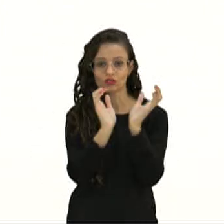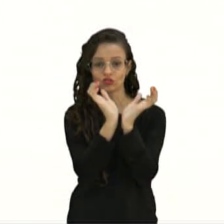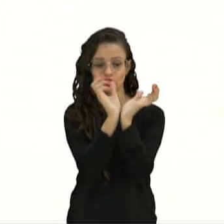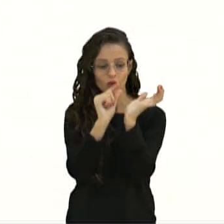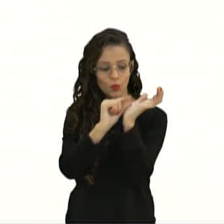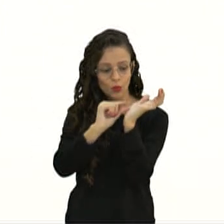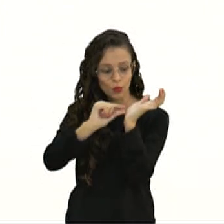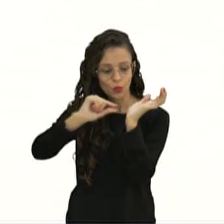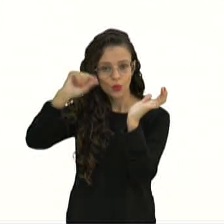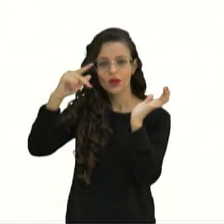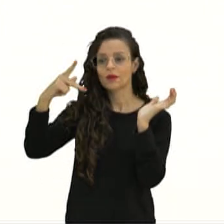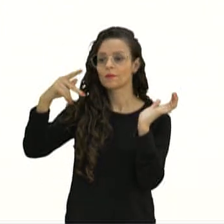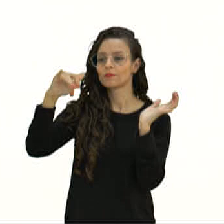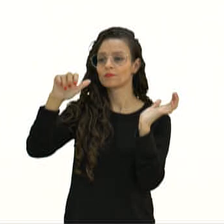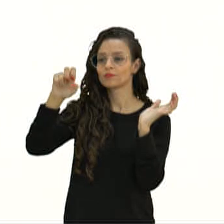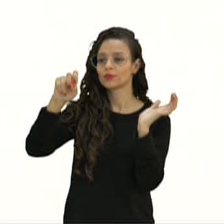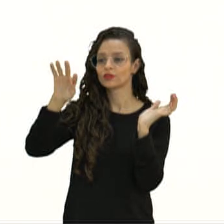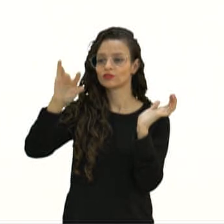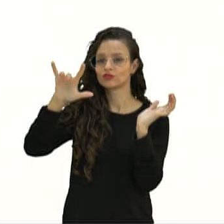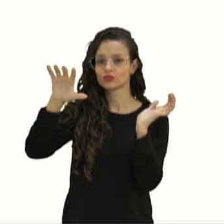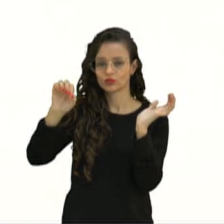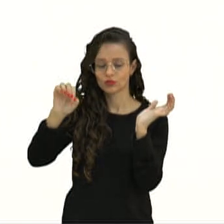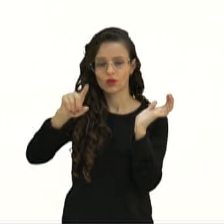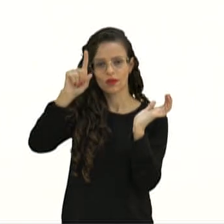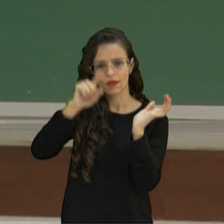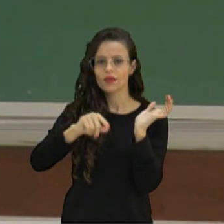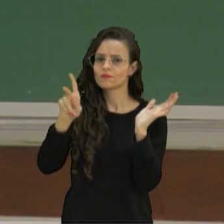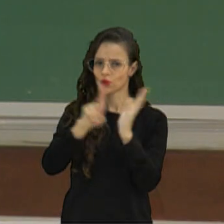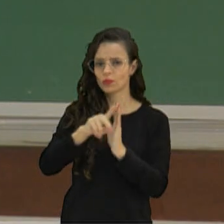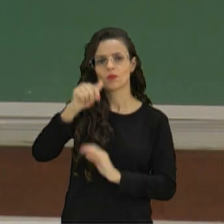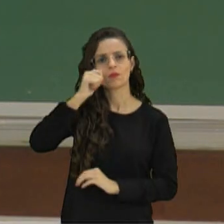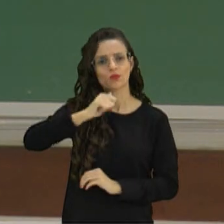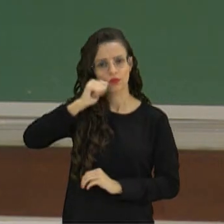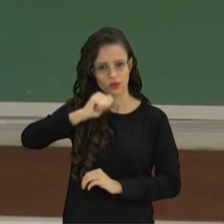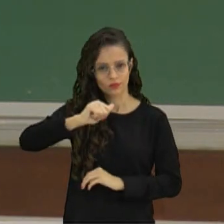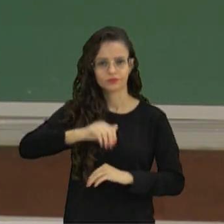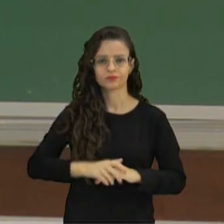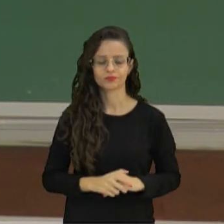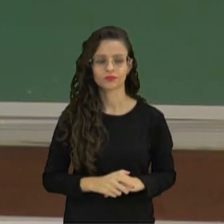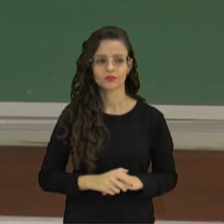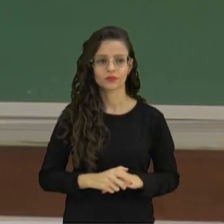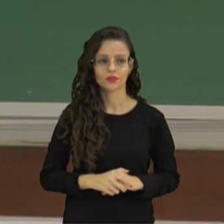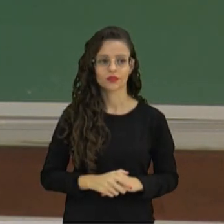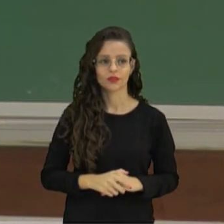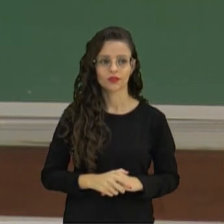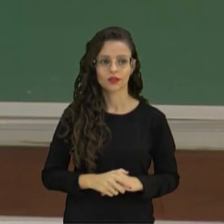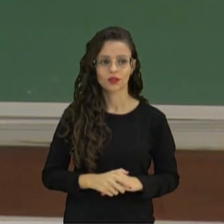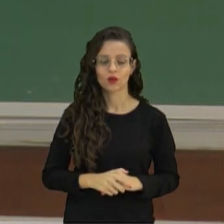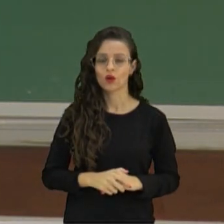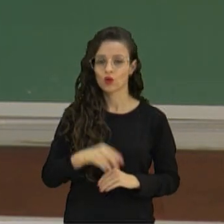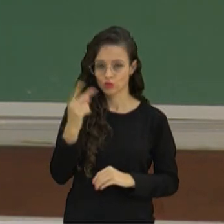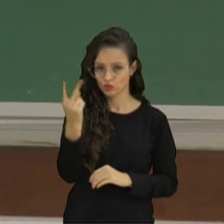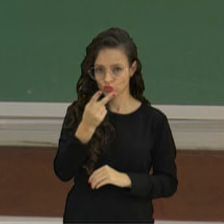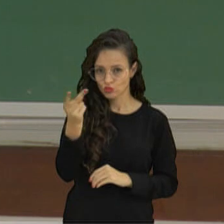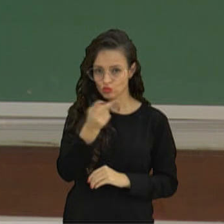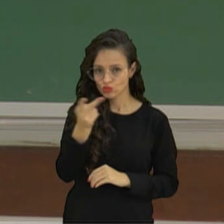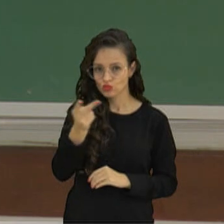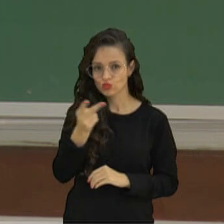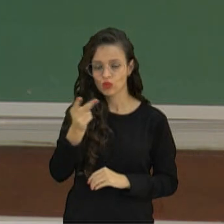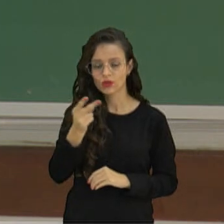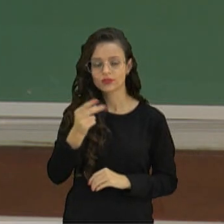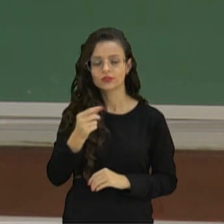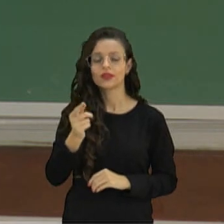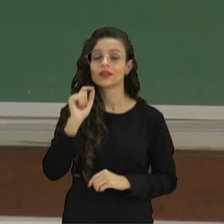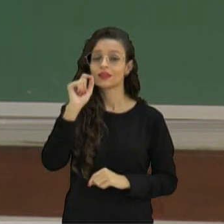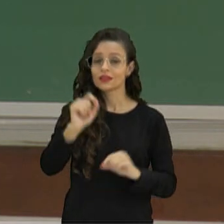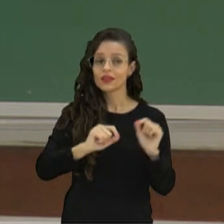é o pistilo, ou então falando, é o órgão reprodutor feminino. Esses dois órgãos, aqui como é uma planta